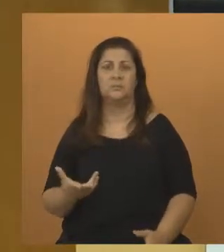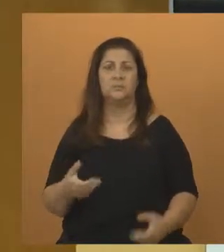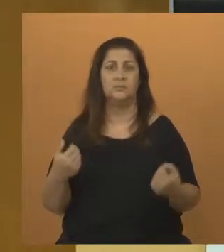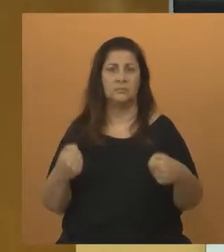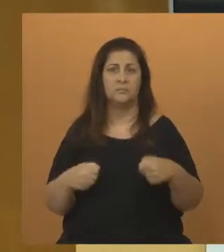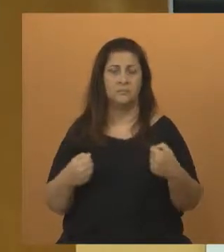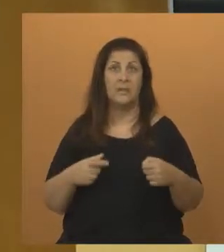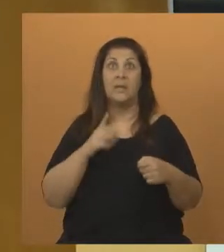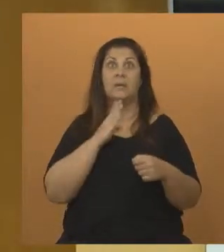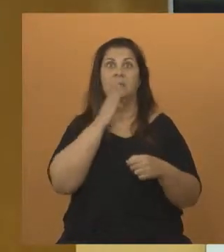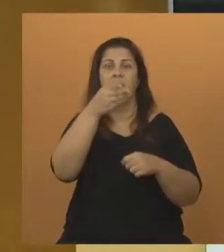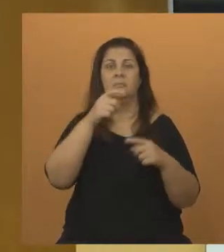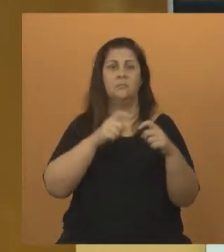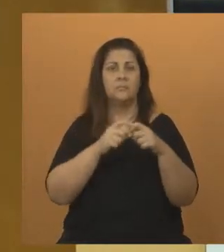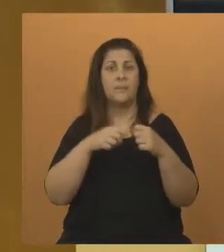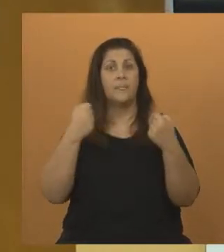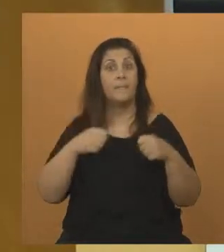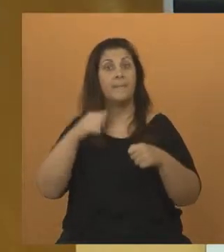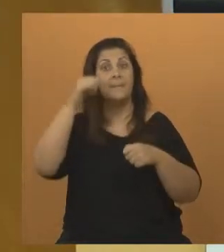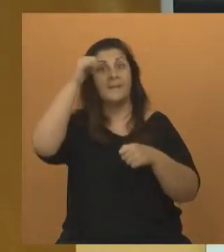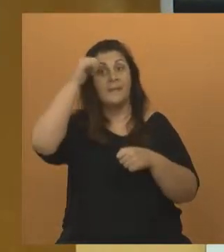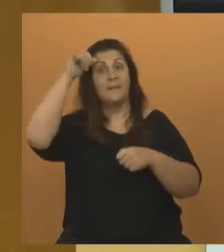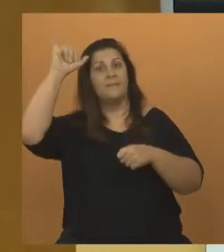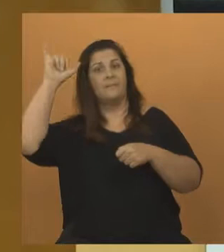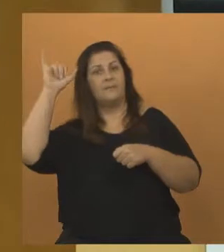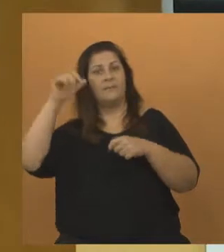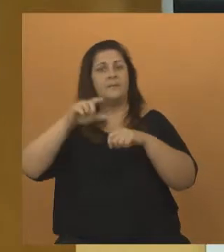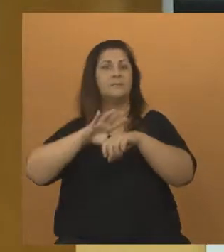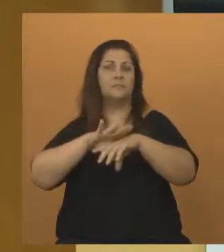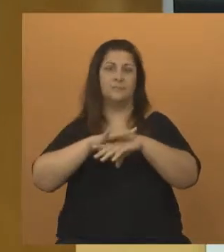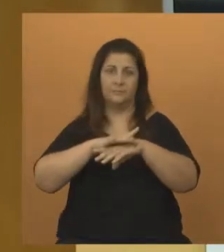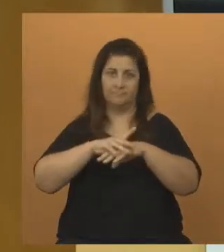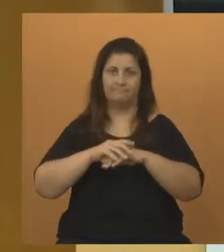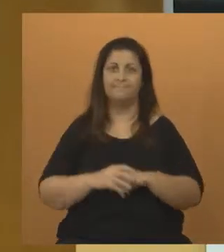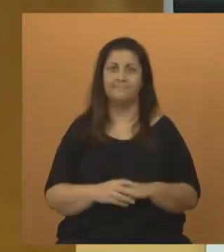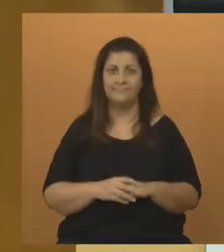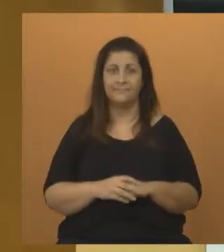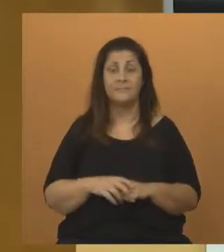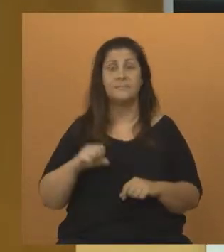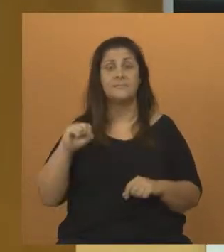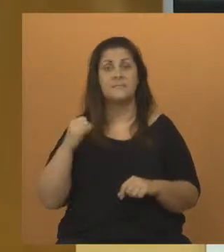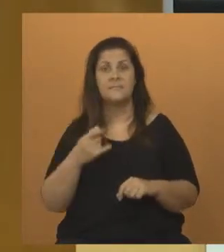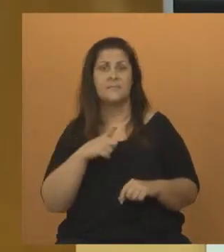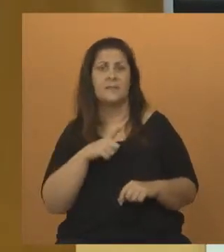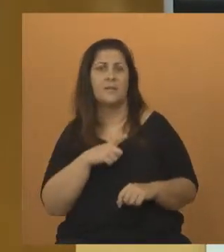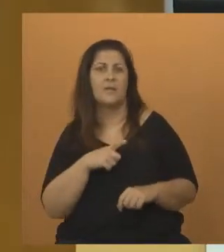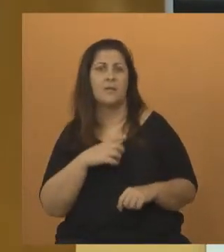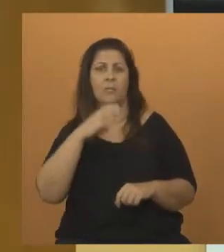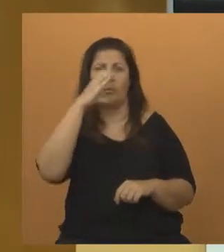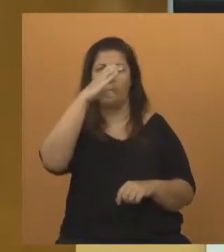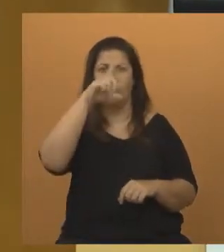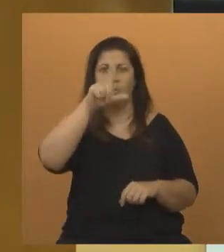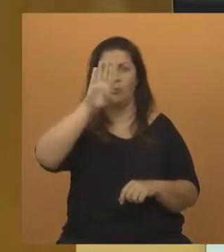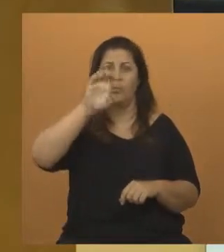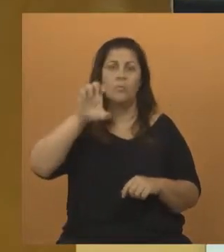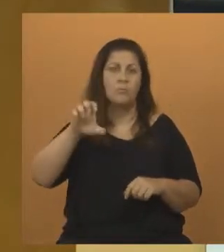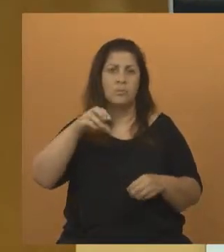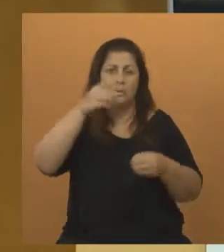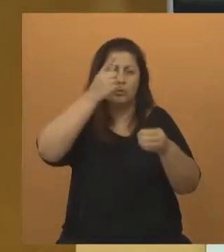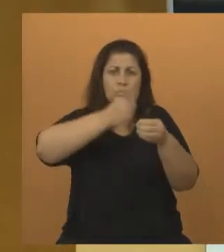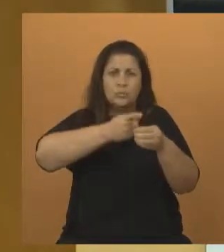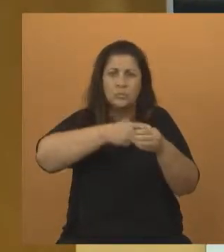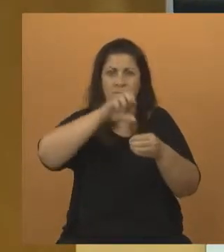através do médico. Nós temos que pensar em não ficar doente. E aí, se a gente tem um clube no centro de Santa